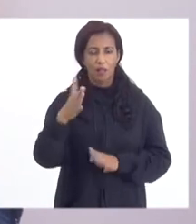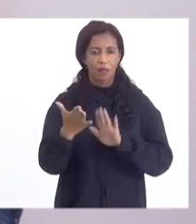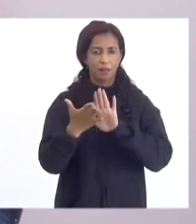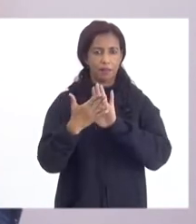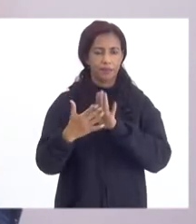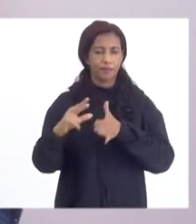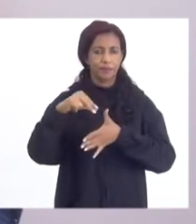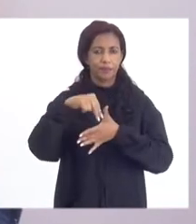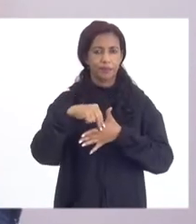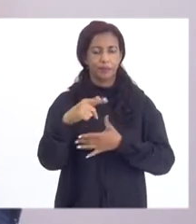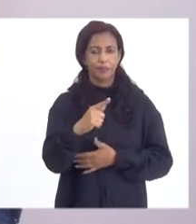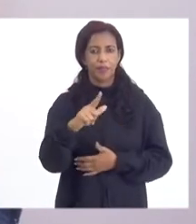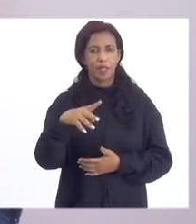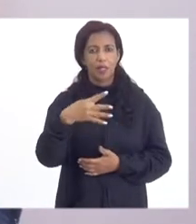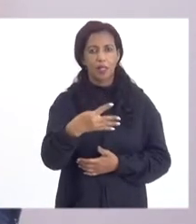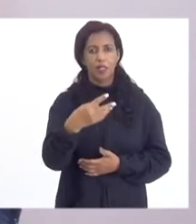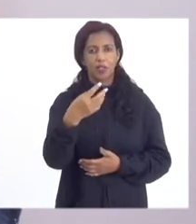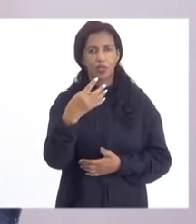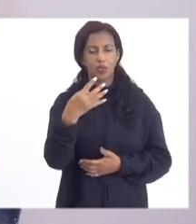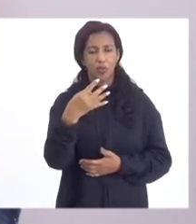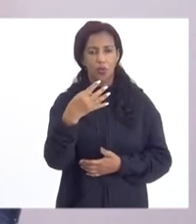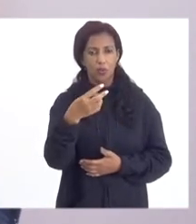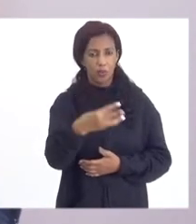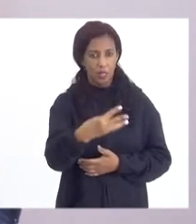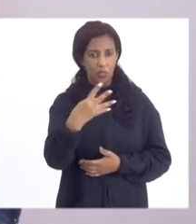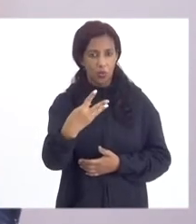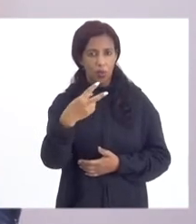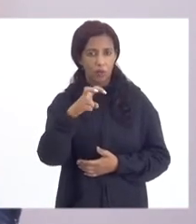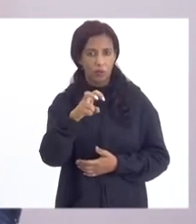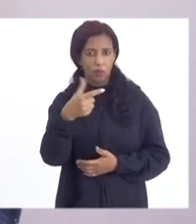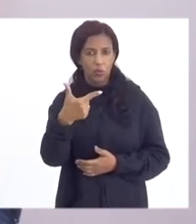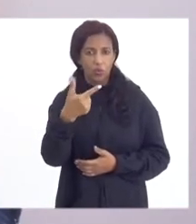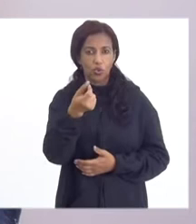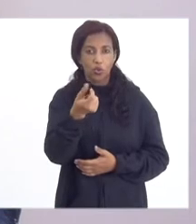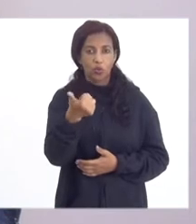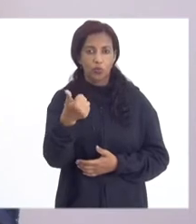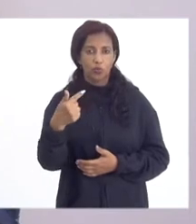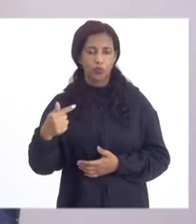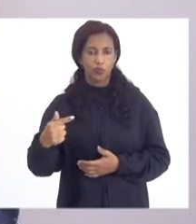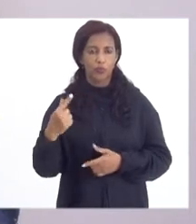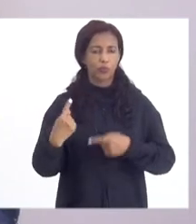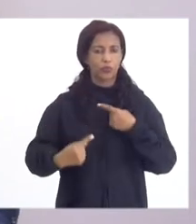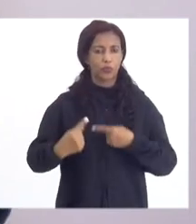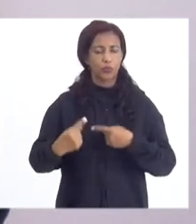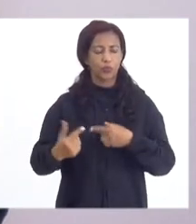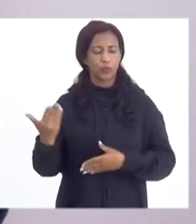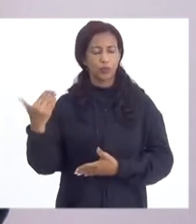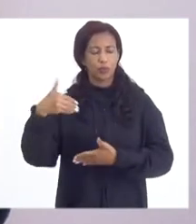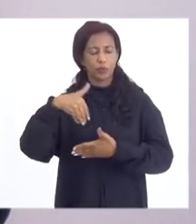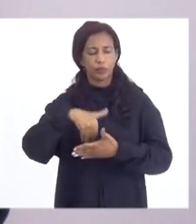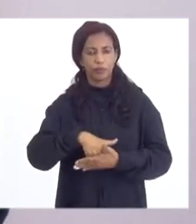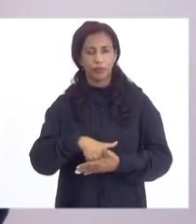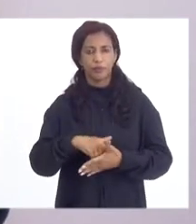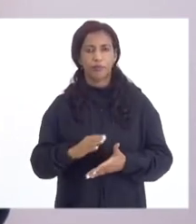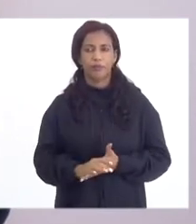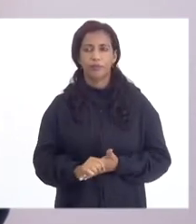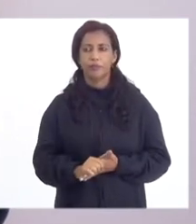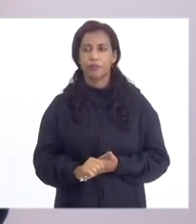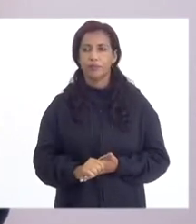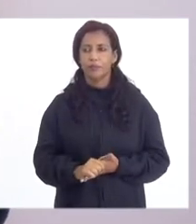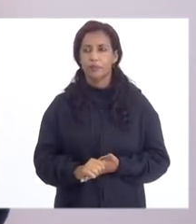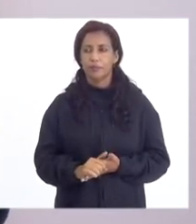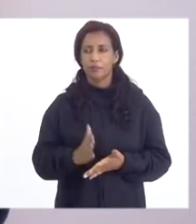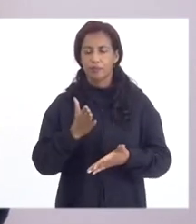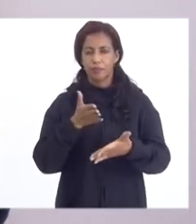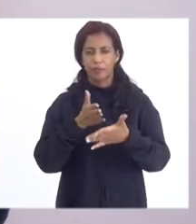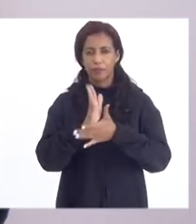pela anexação ao projeto de lei 3452-2017. Em discussão, em votação,